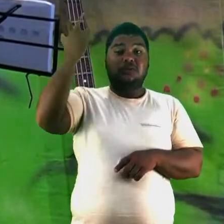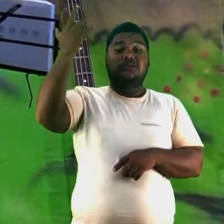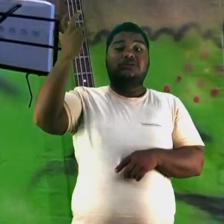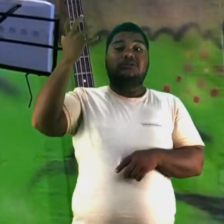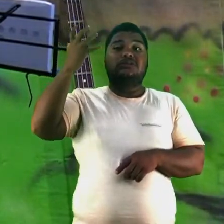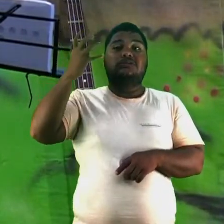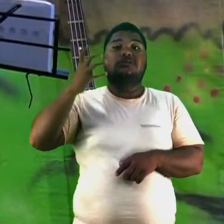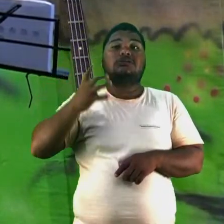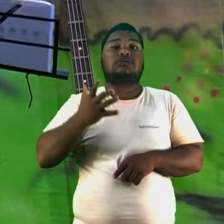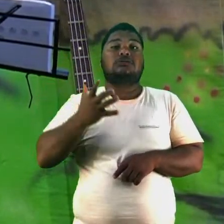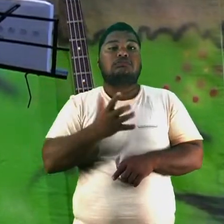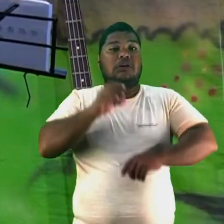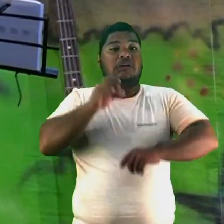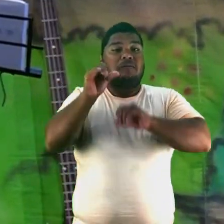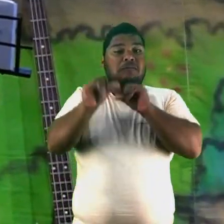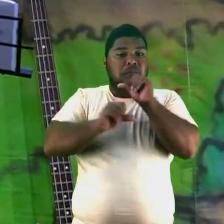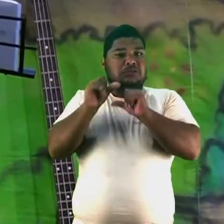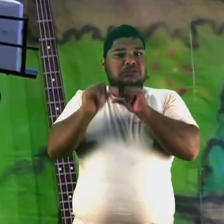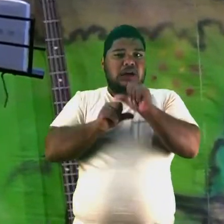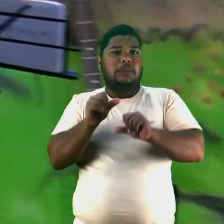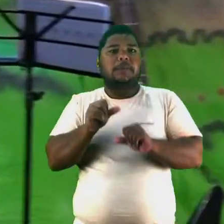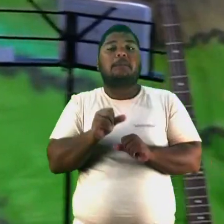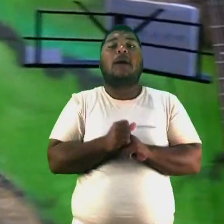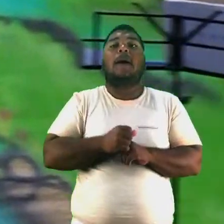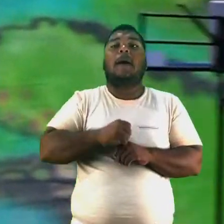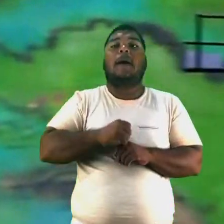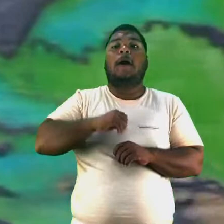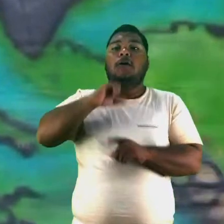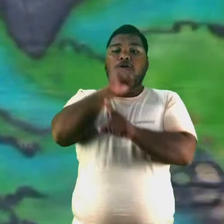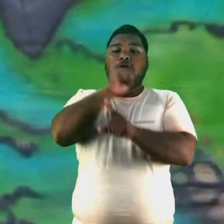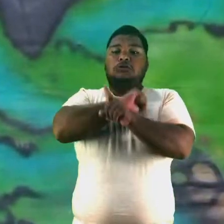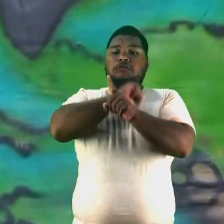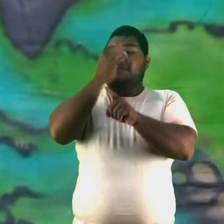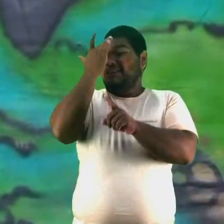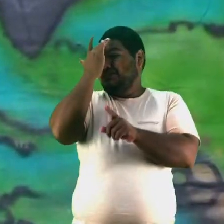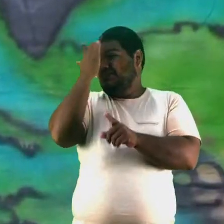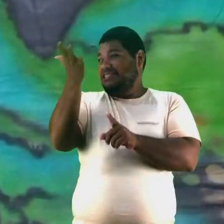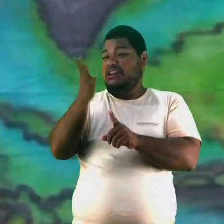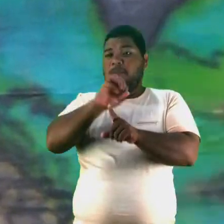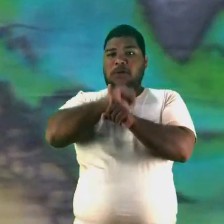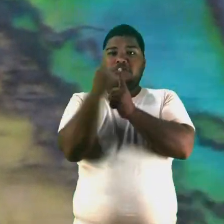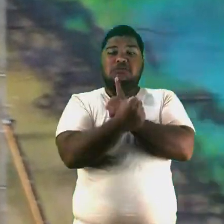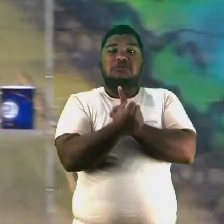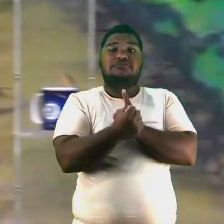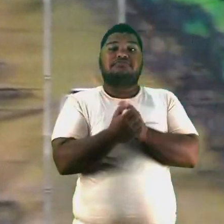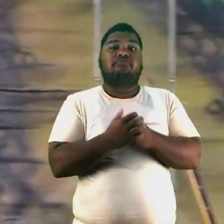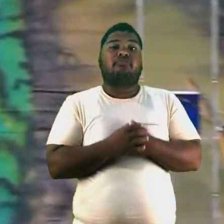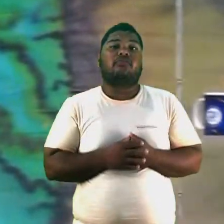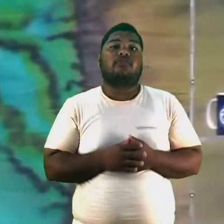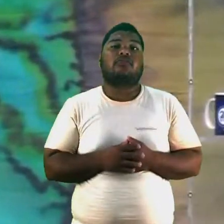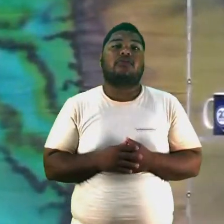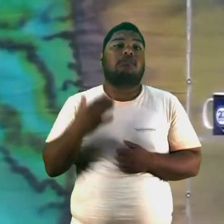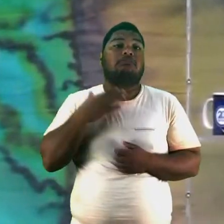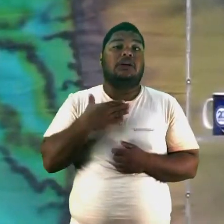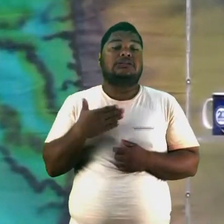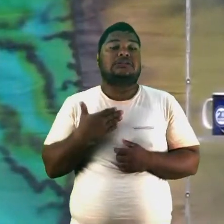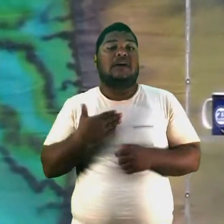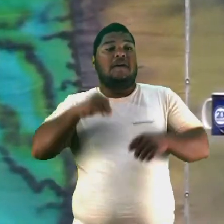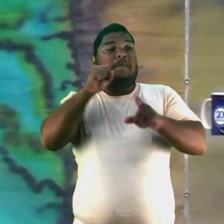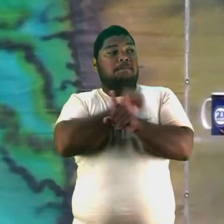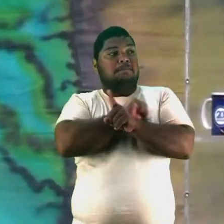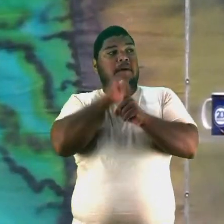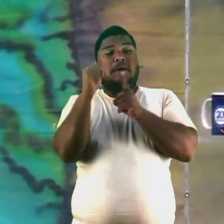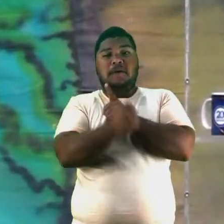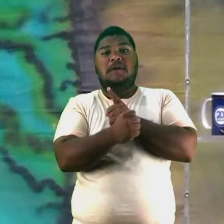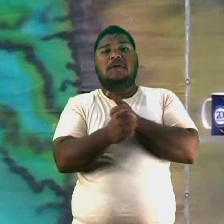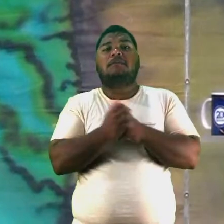mudamos para facilitar a sua vida, porque nós somos uma sociedade que cada vez estamos mais ocupados, mais atarefados, mais